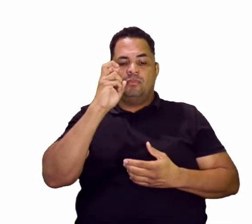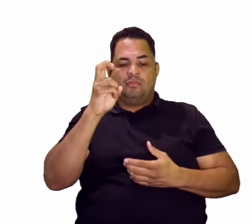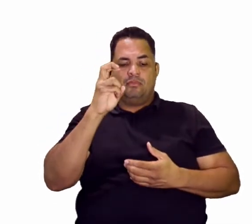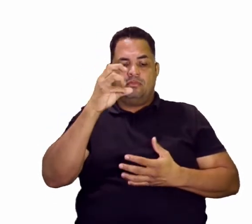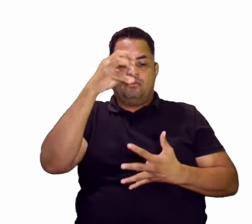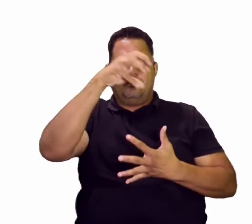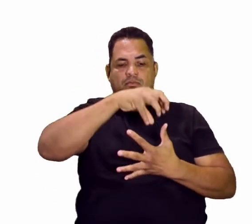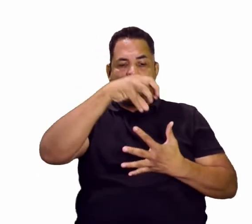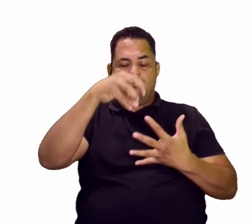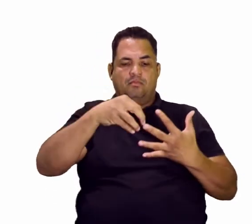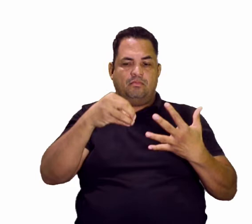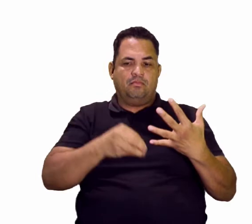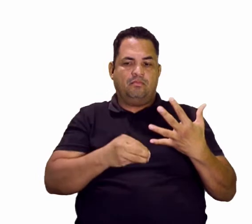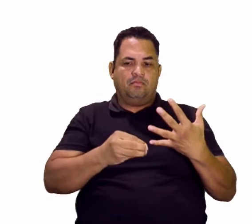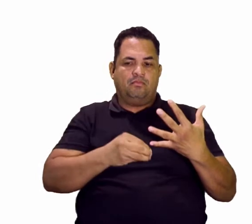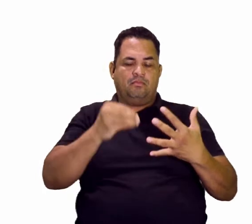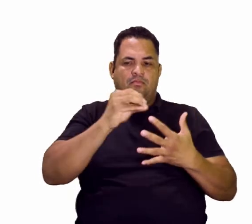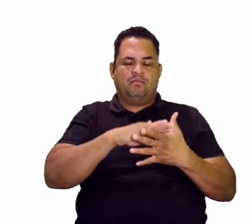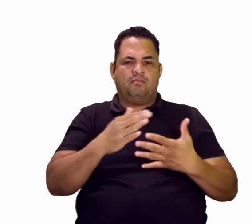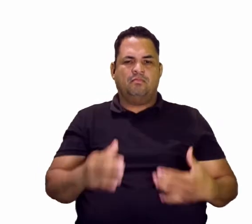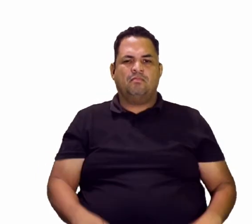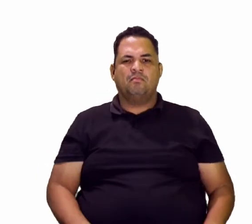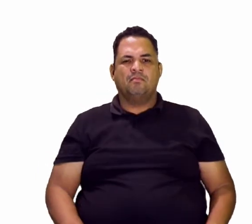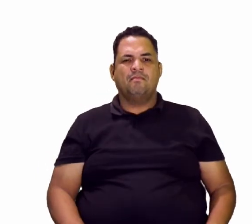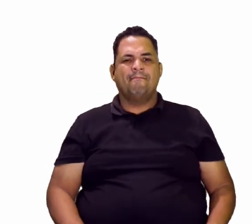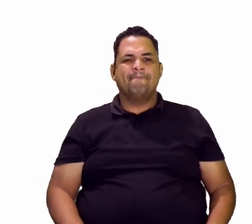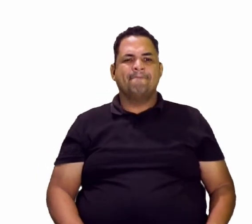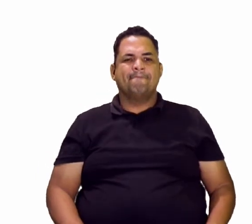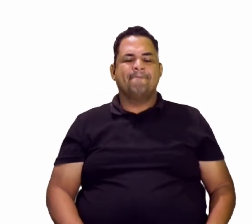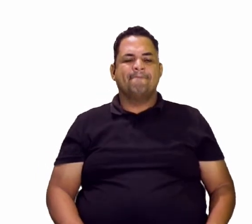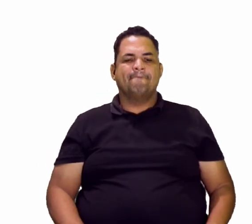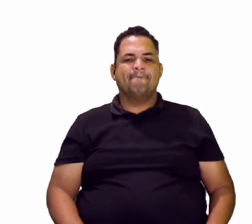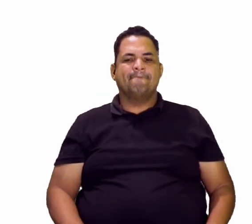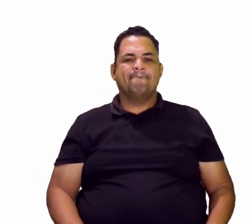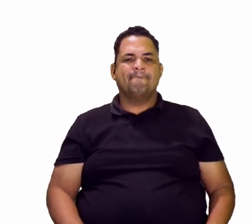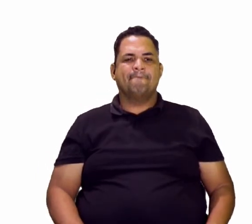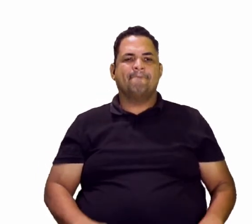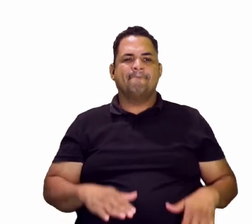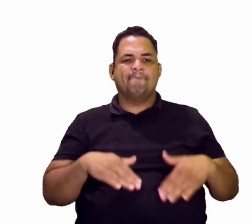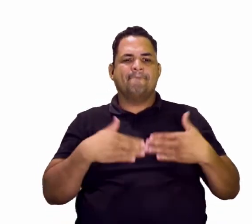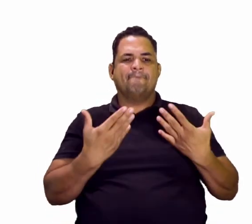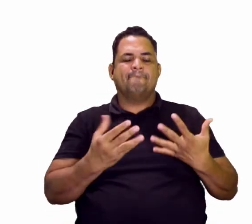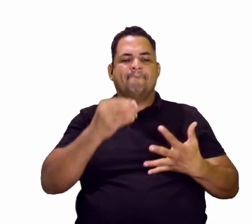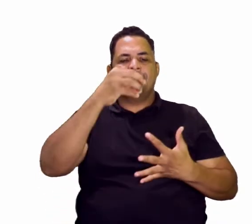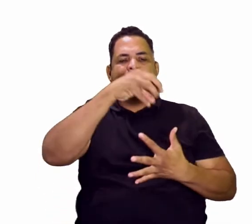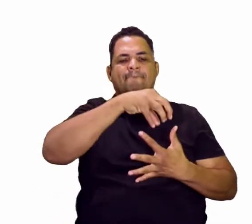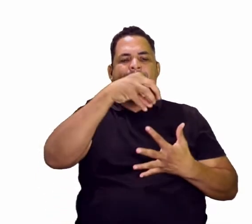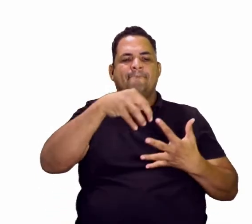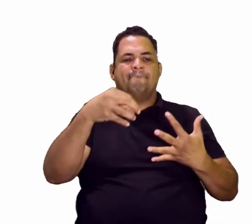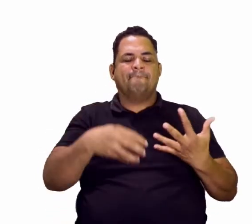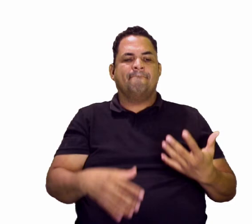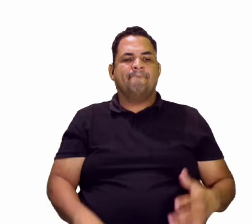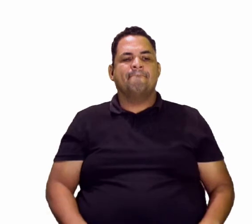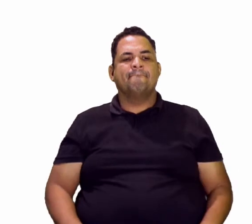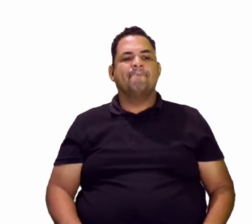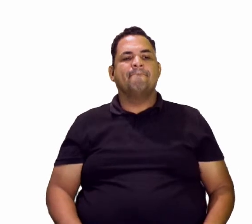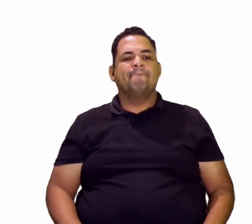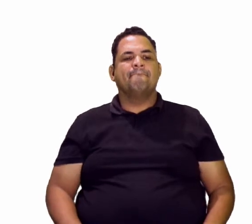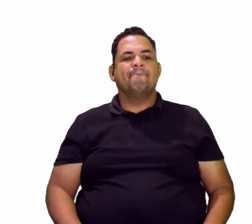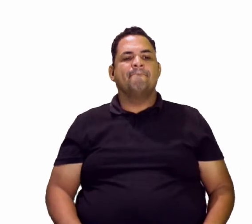vivos? Lembra? Então vamos colocar aqui no cantinho. Quais são esses reinos? Diz aí para mim.